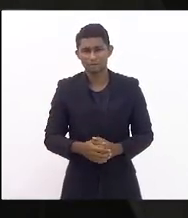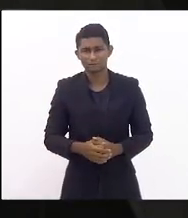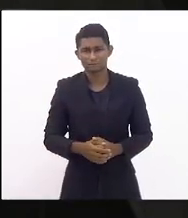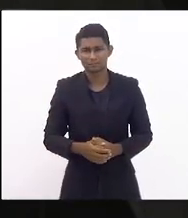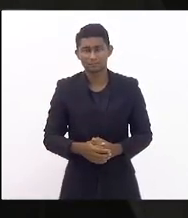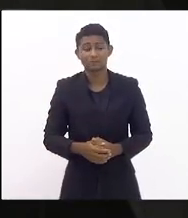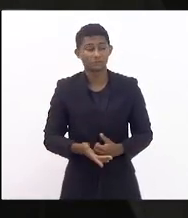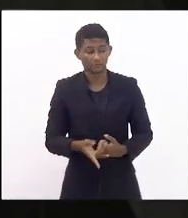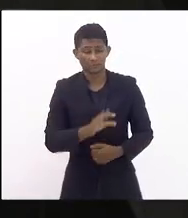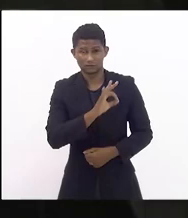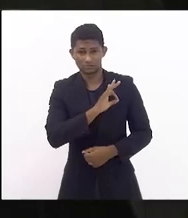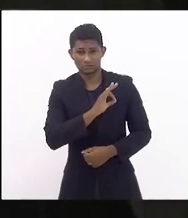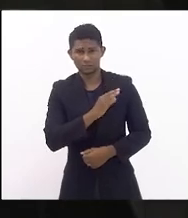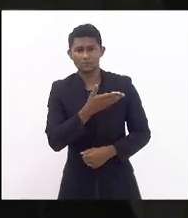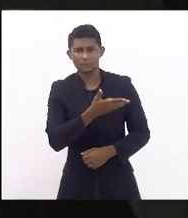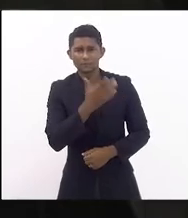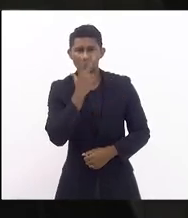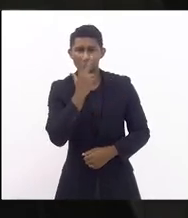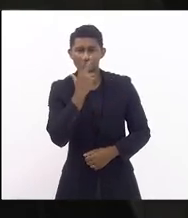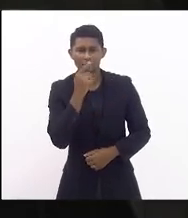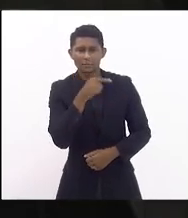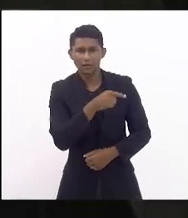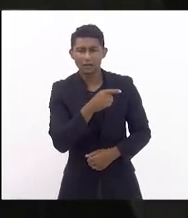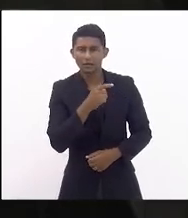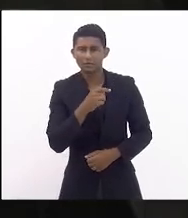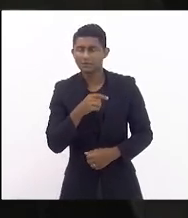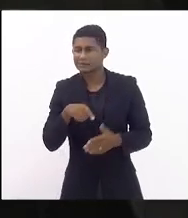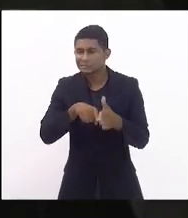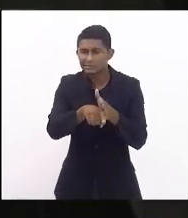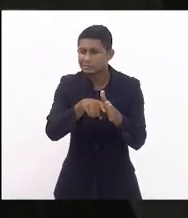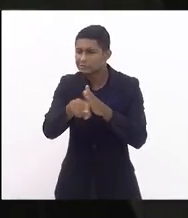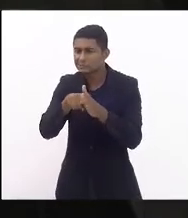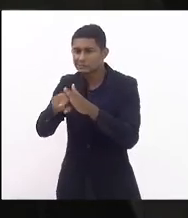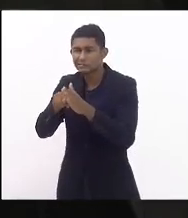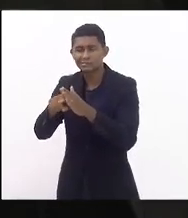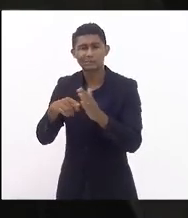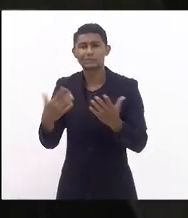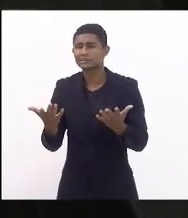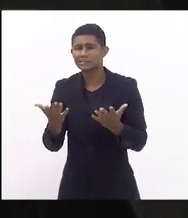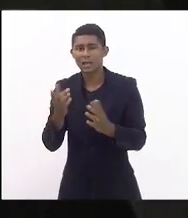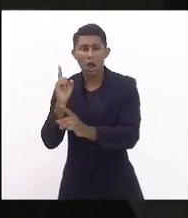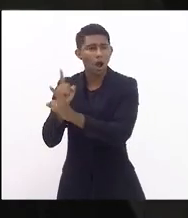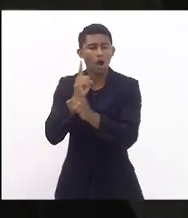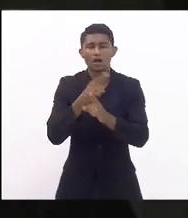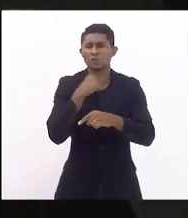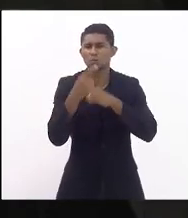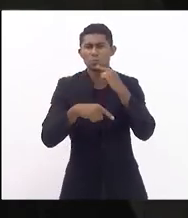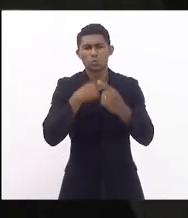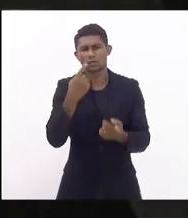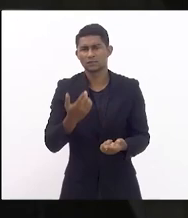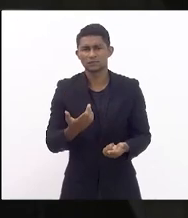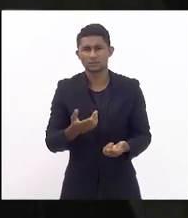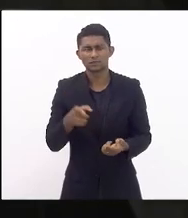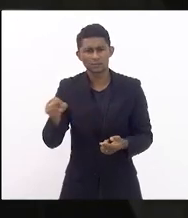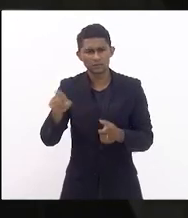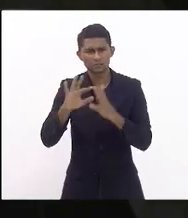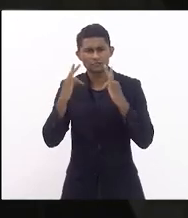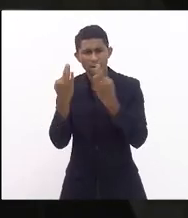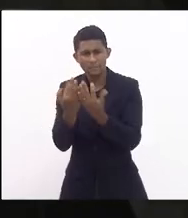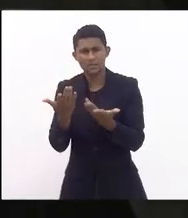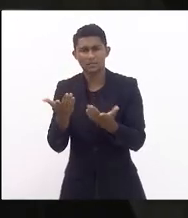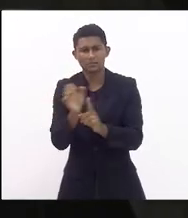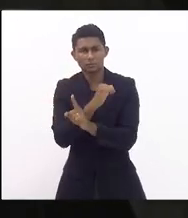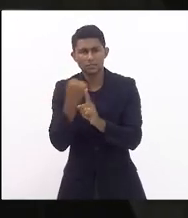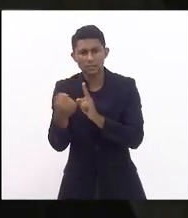a polícia tem dificuldades de oferecer à sociedade, oferecer à família da Marielle, oferecer a todos